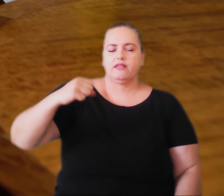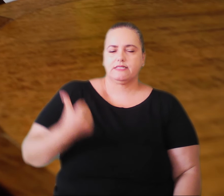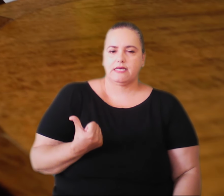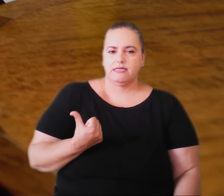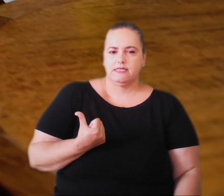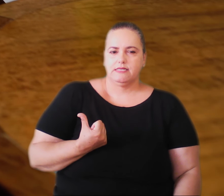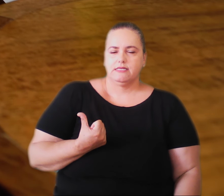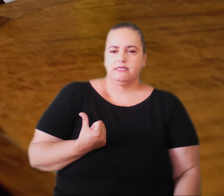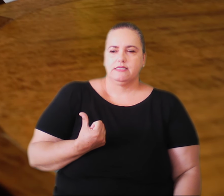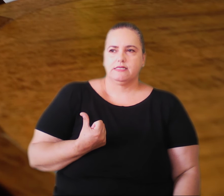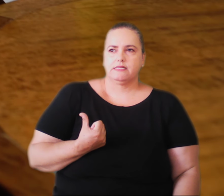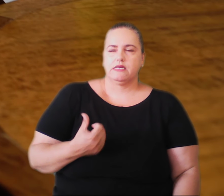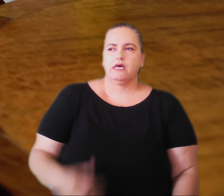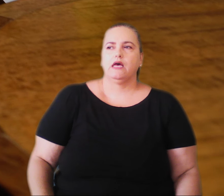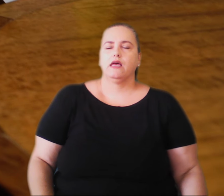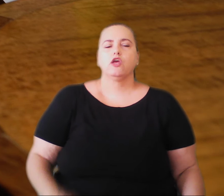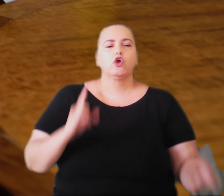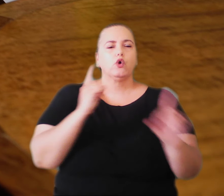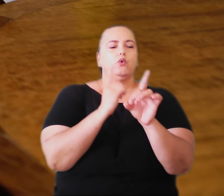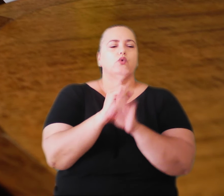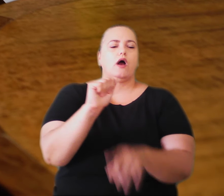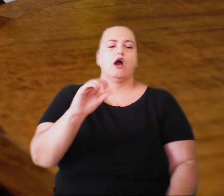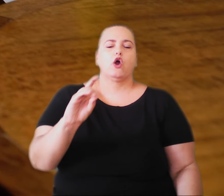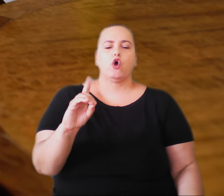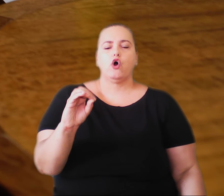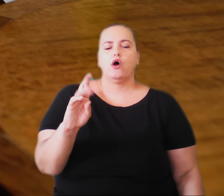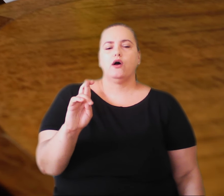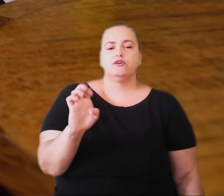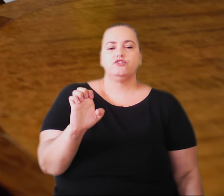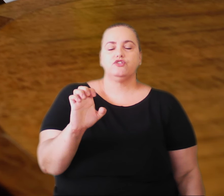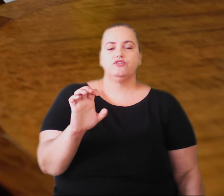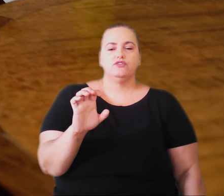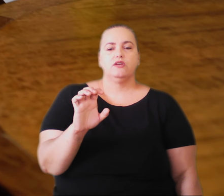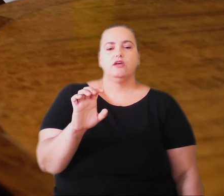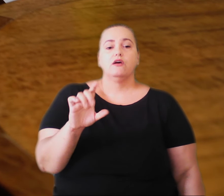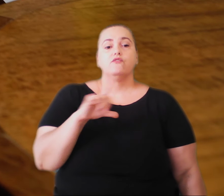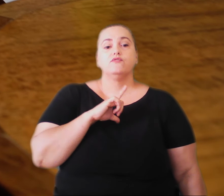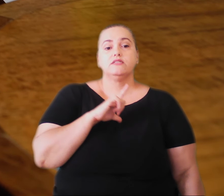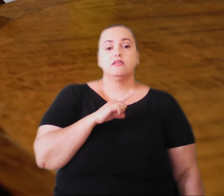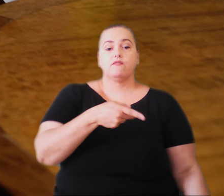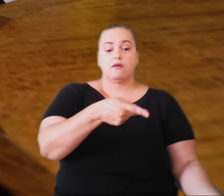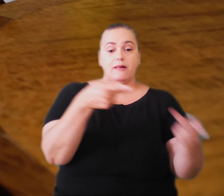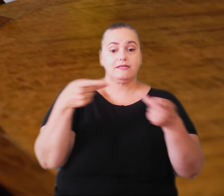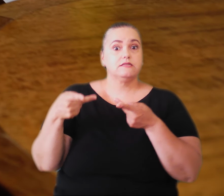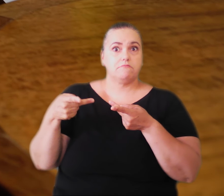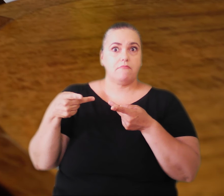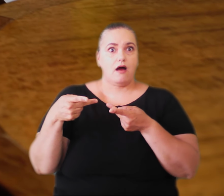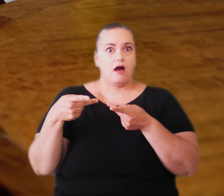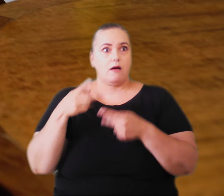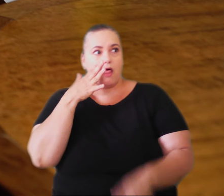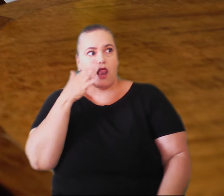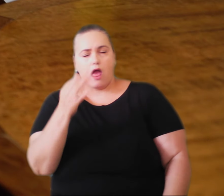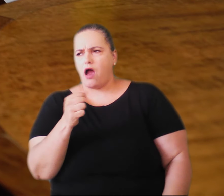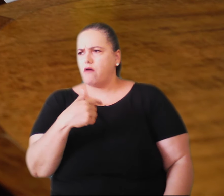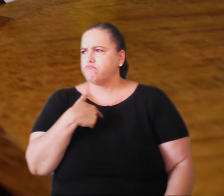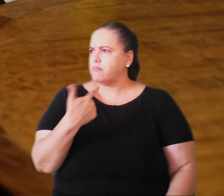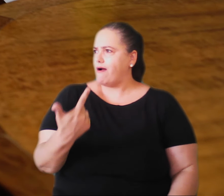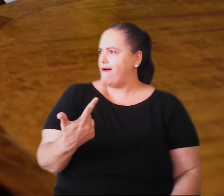12º. 11º acorde. Aí o doutor Alisson me liga, Chico, vocês têm que vir aqui. Bah, nós, assim,